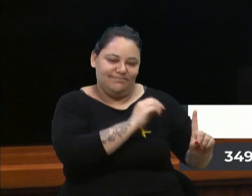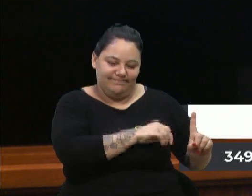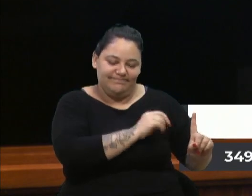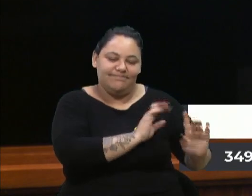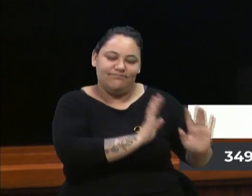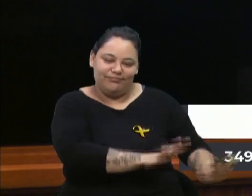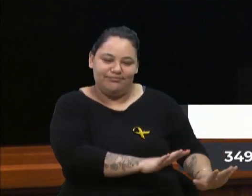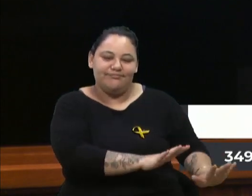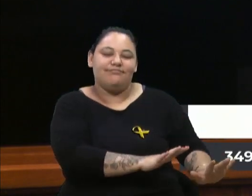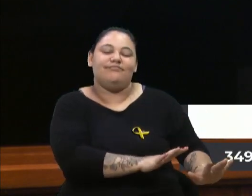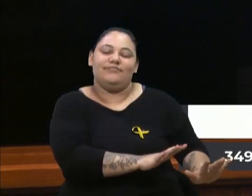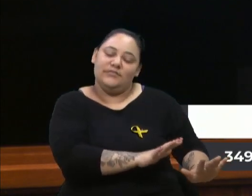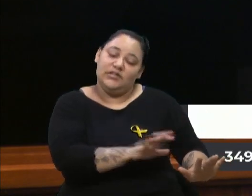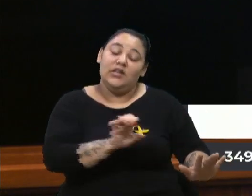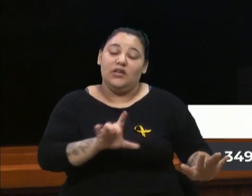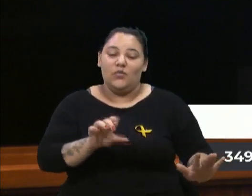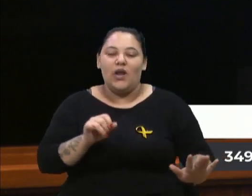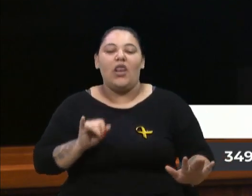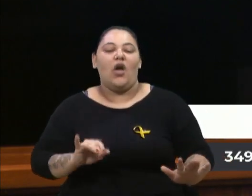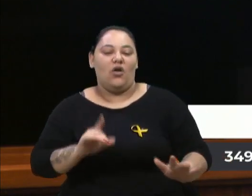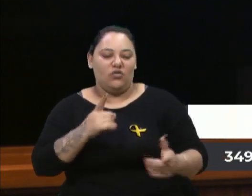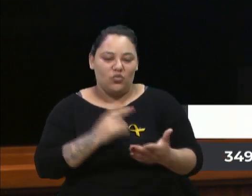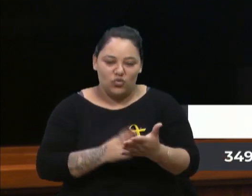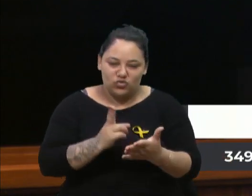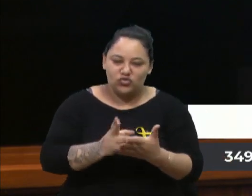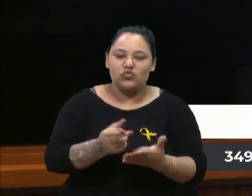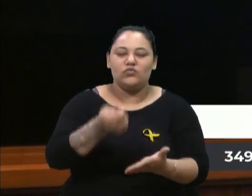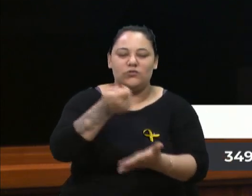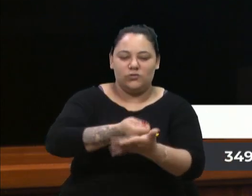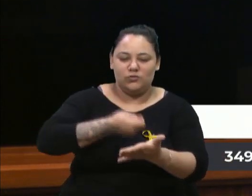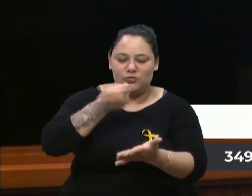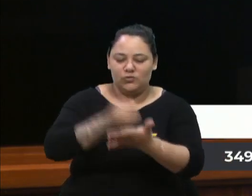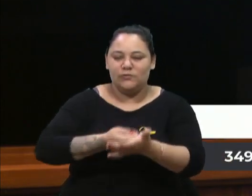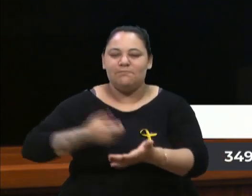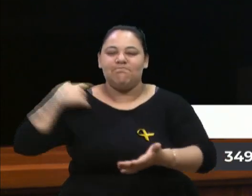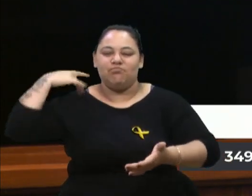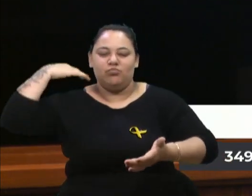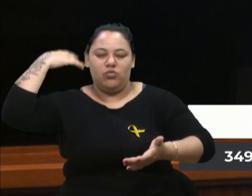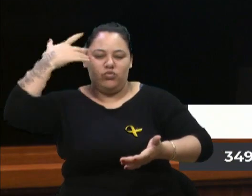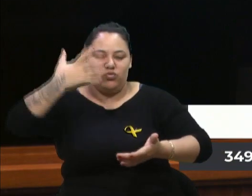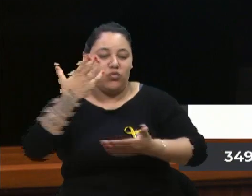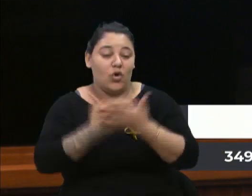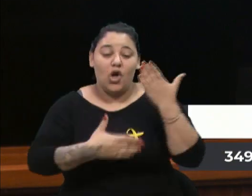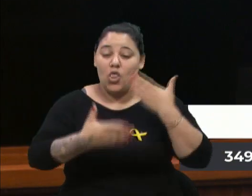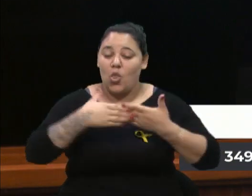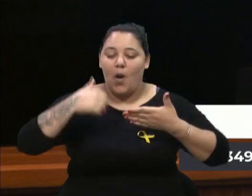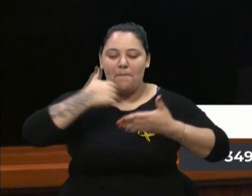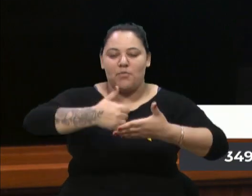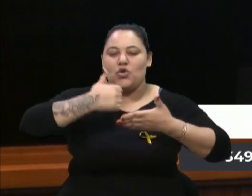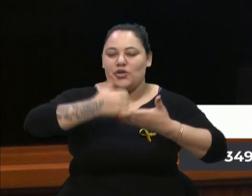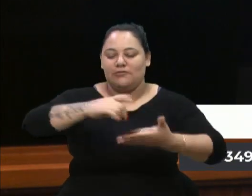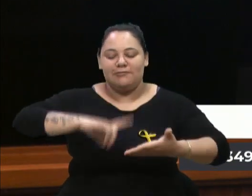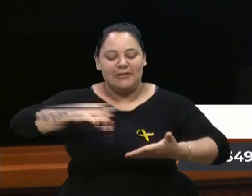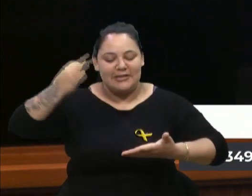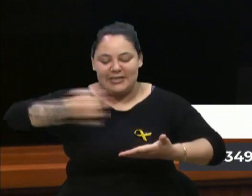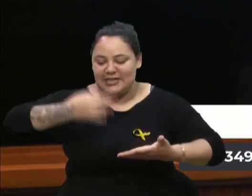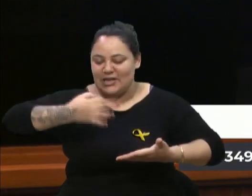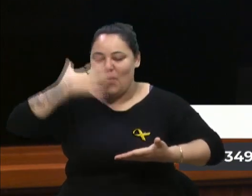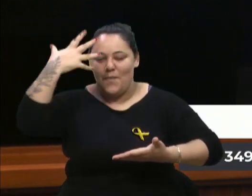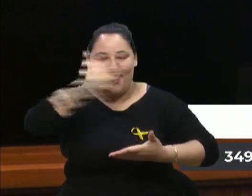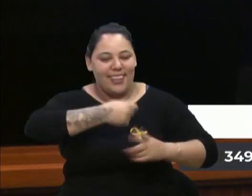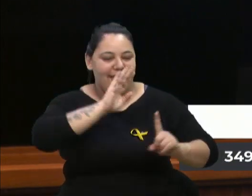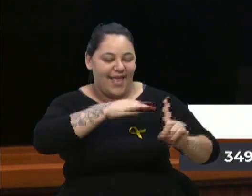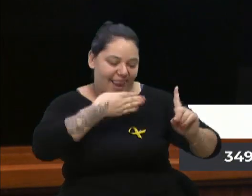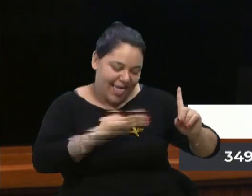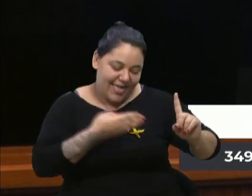mesmo assim ele continua aí na luta, na sua história, então vai ser muito linda, tenho certeza, essa homenagem, espero